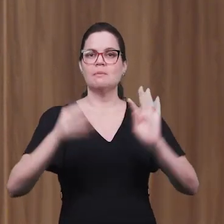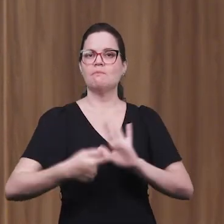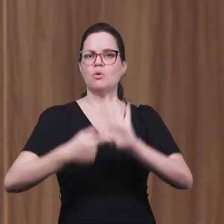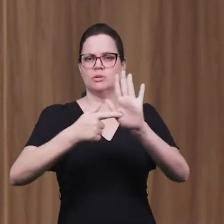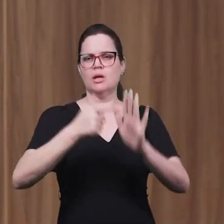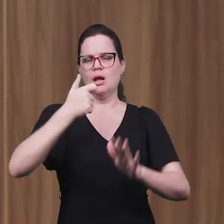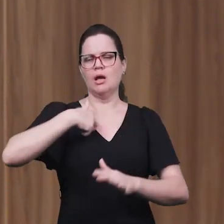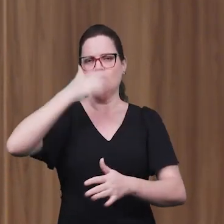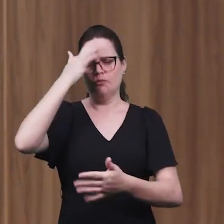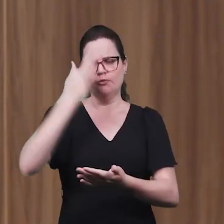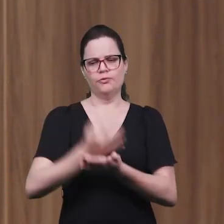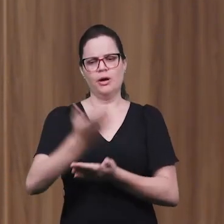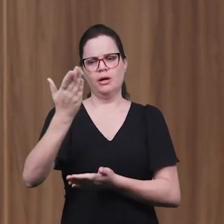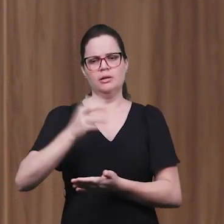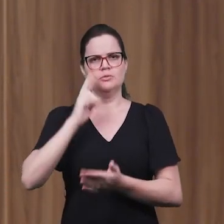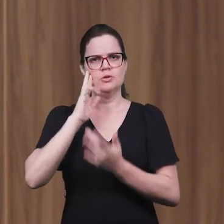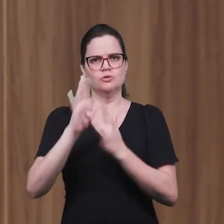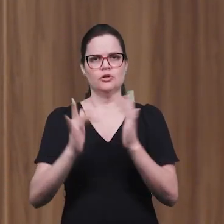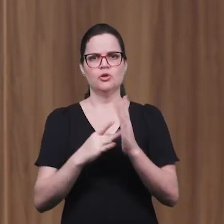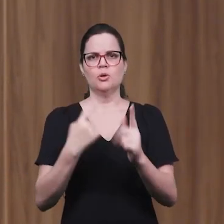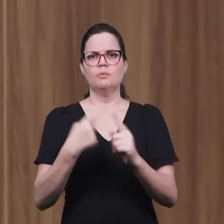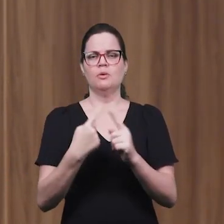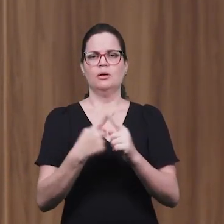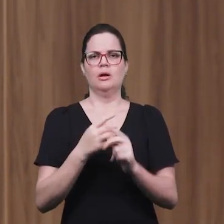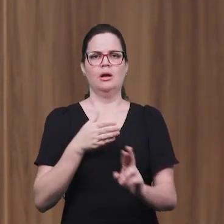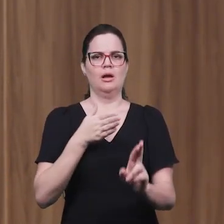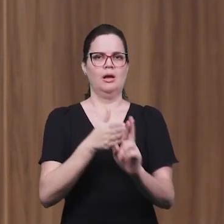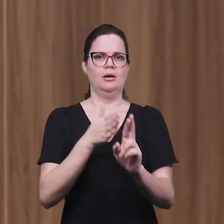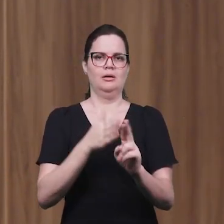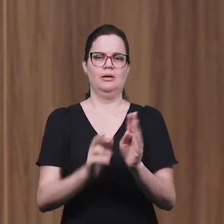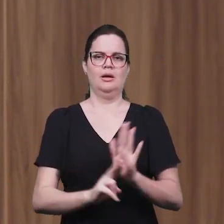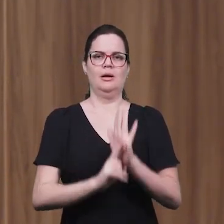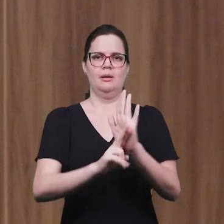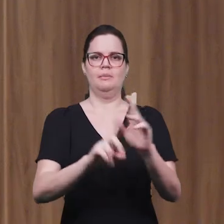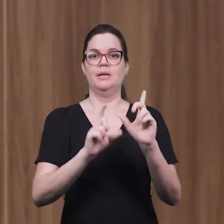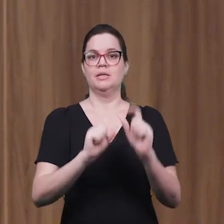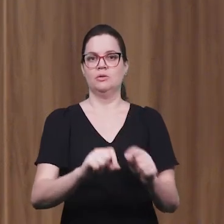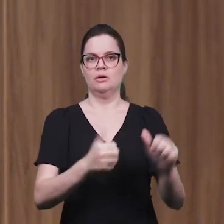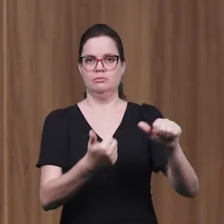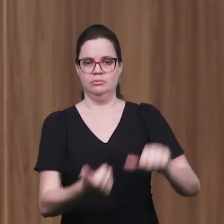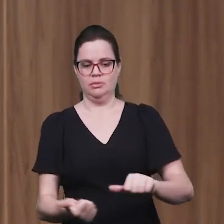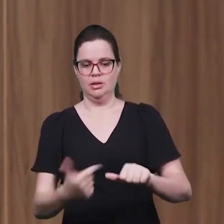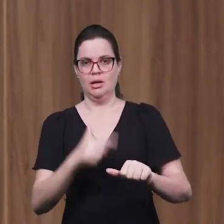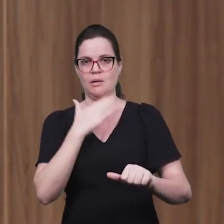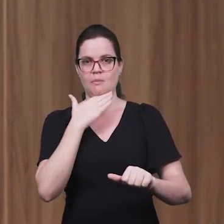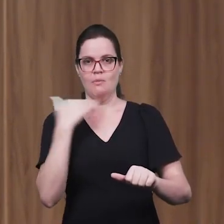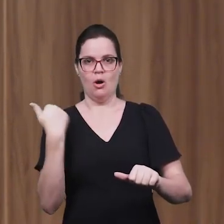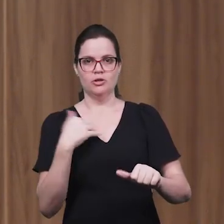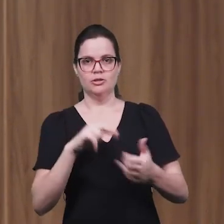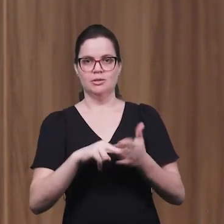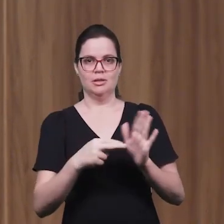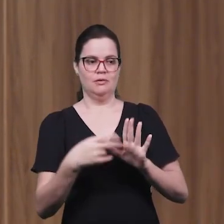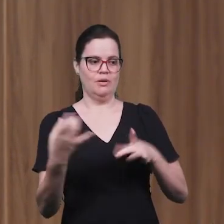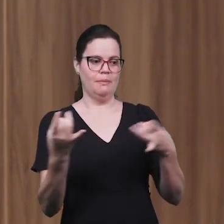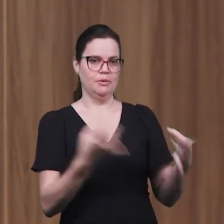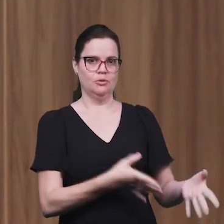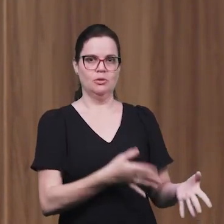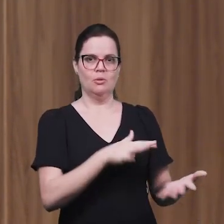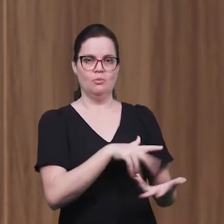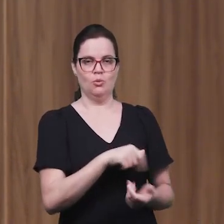modo, representa a morte, a ressurreição do fiel. Há um texto